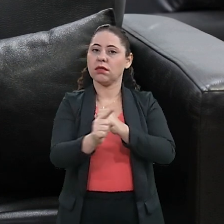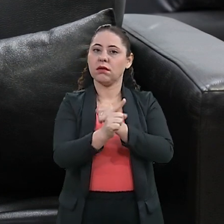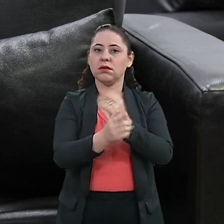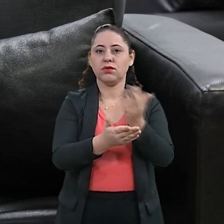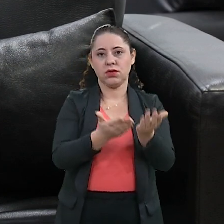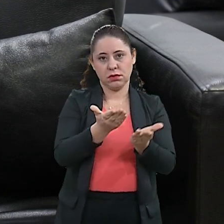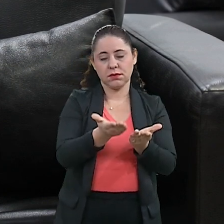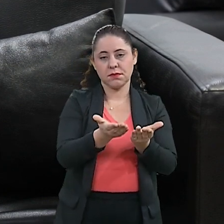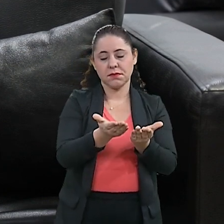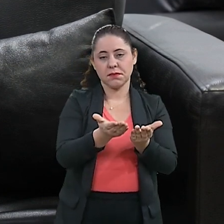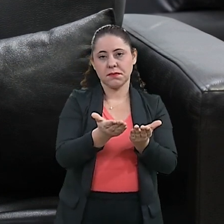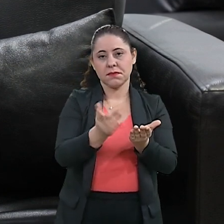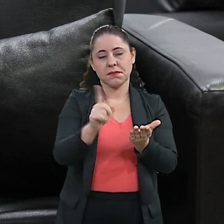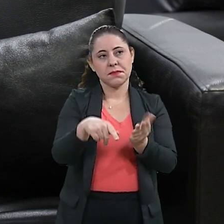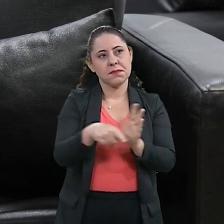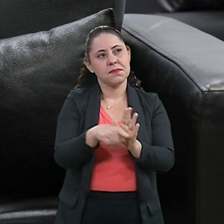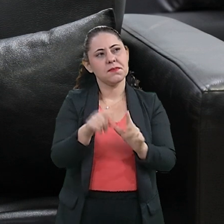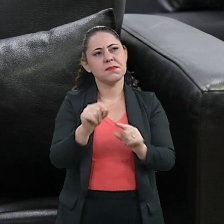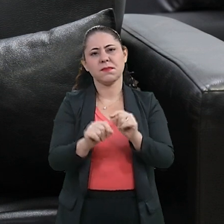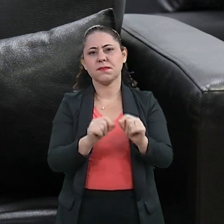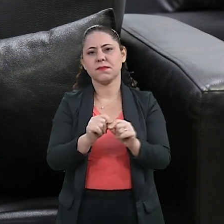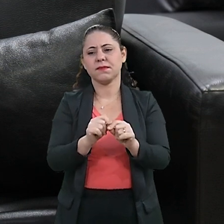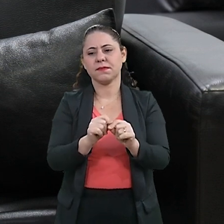ela seja atendida,